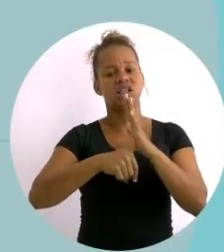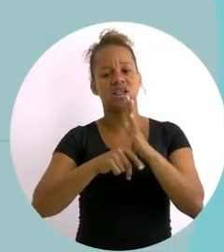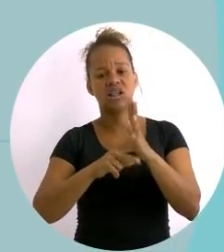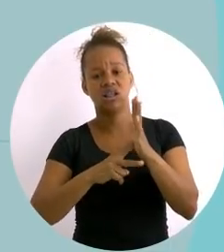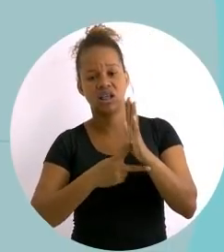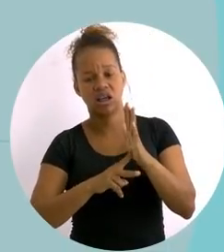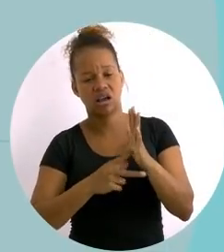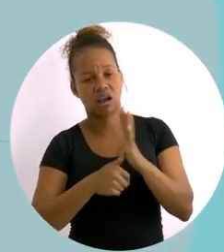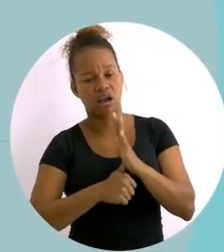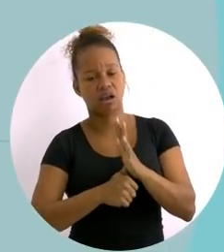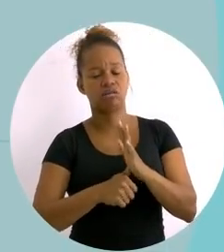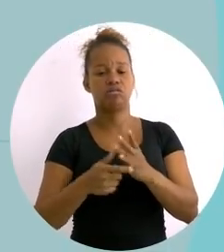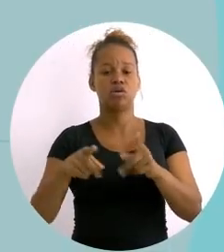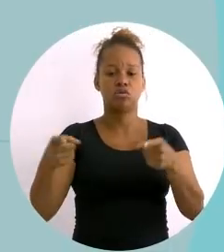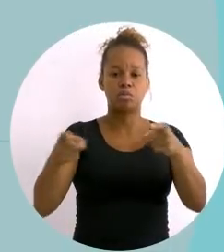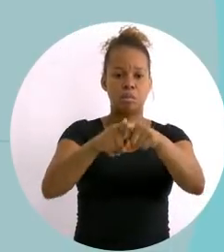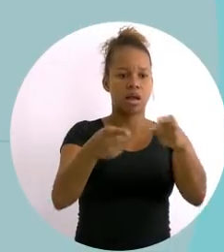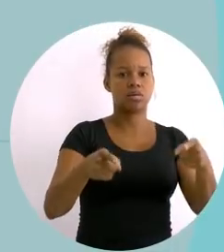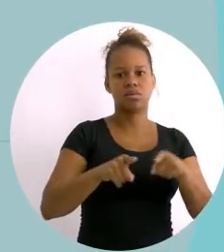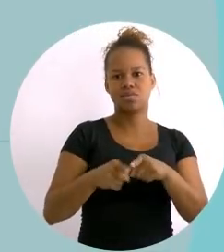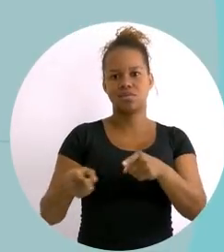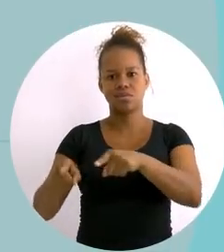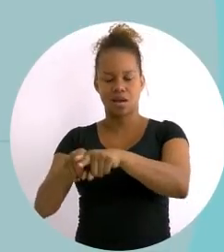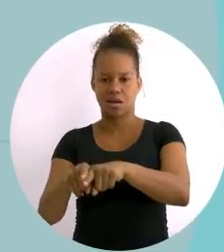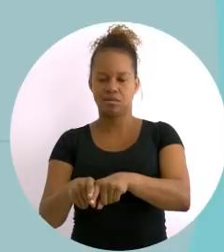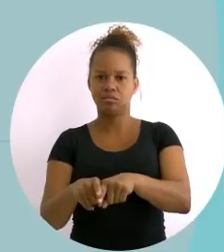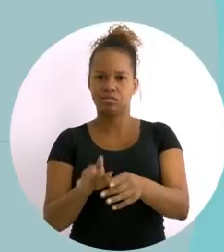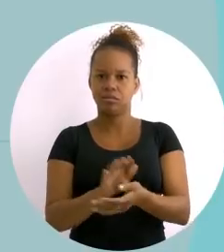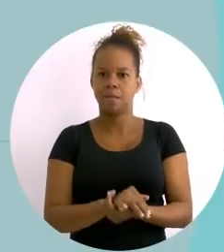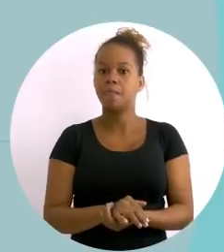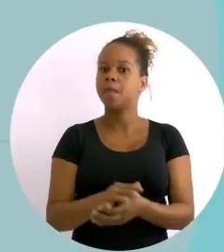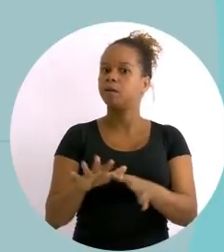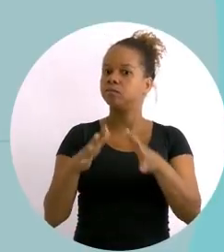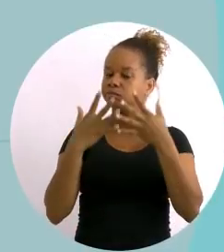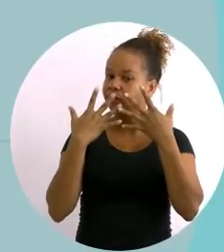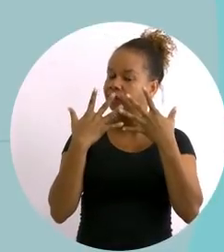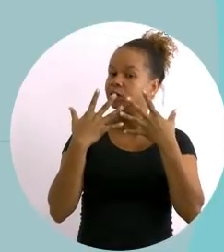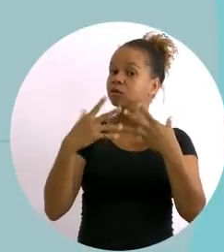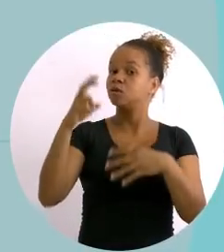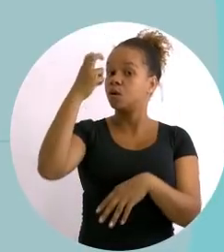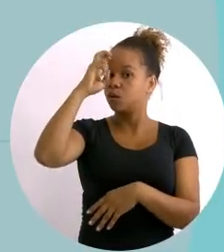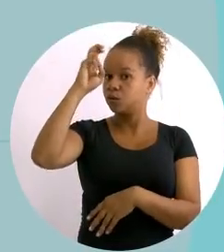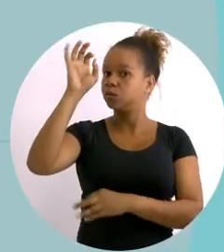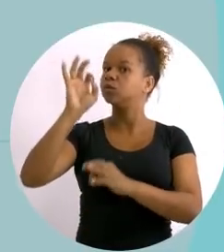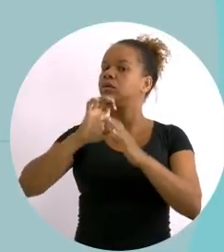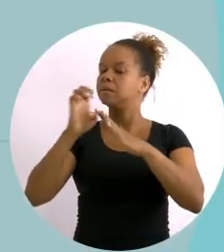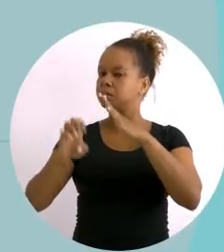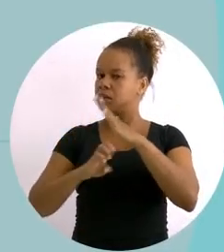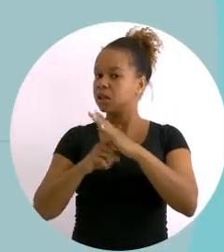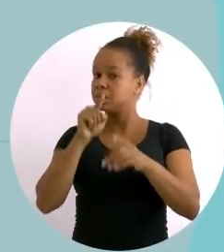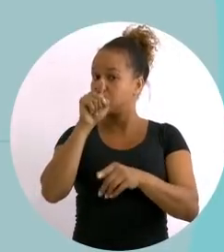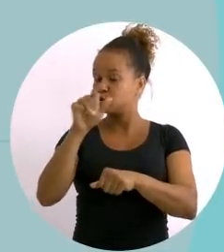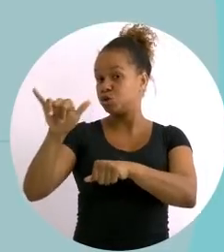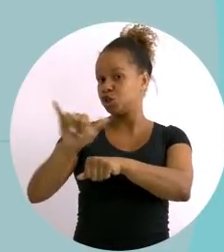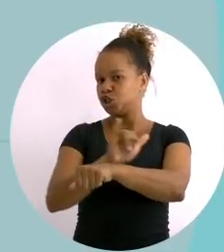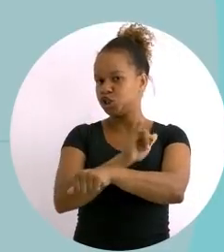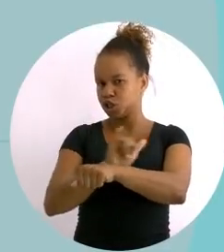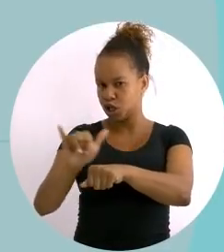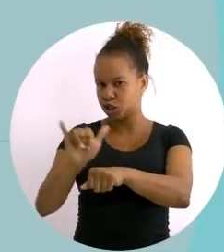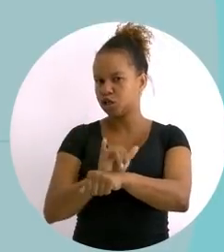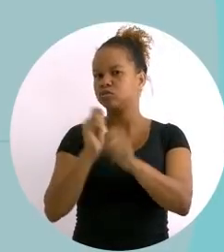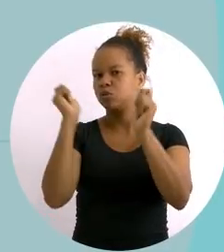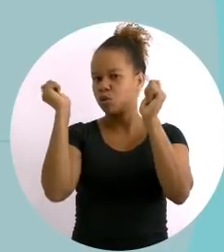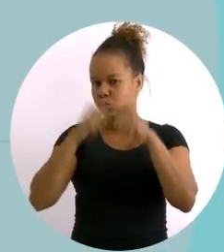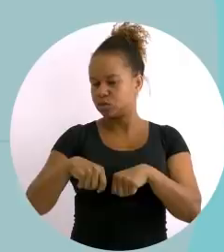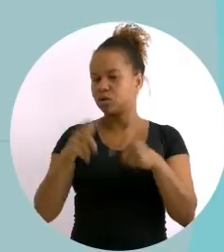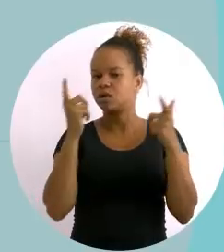seus parceiros. Então, atenção com a cultura organizacional da empresa para que as suas estratégias possam